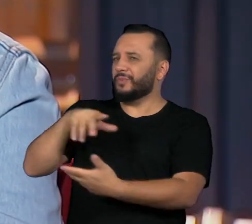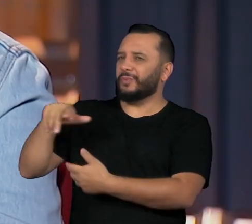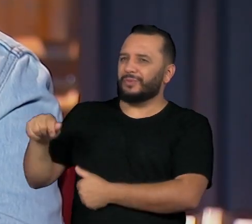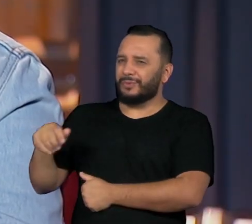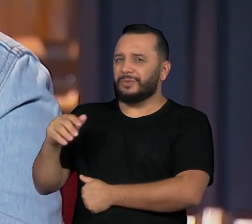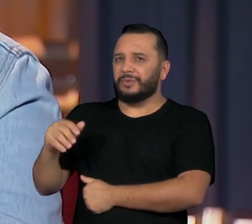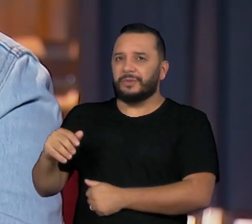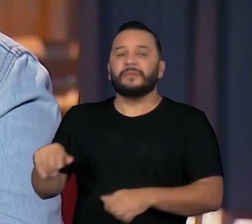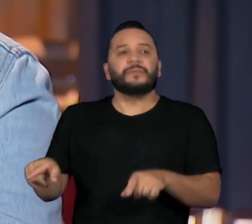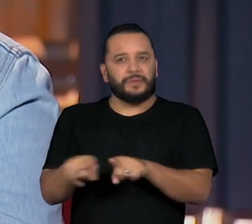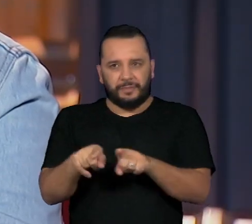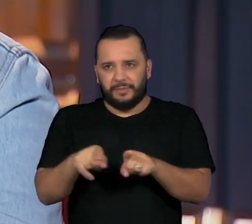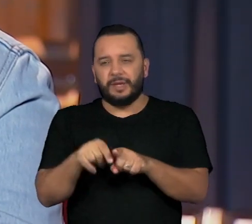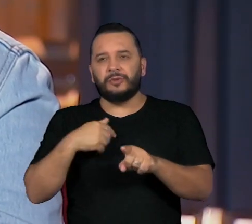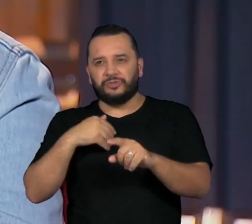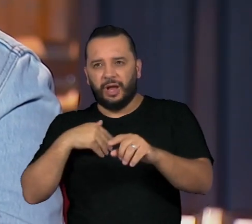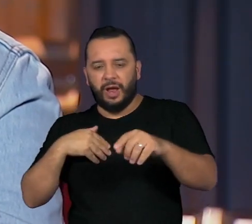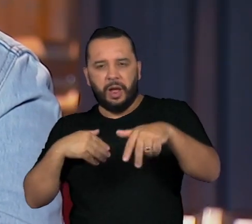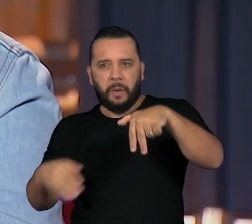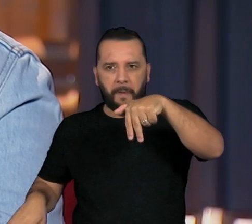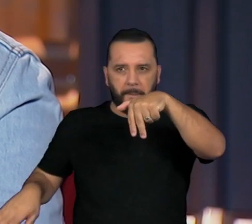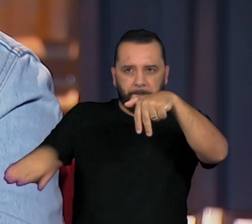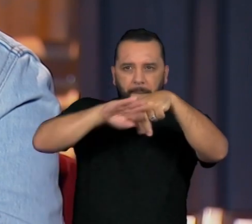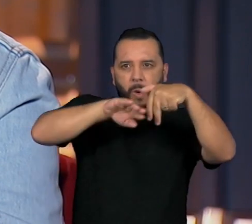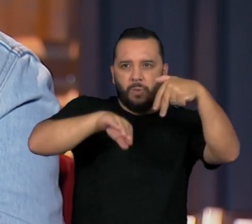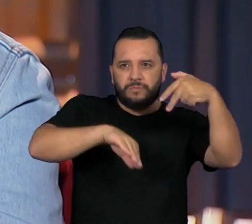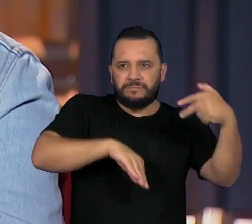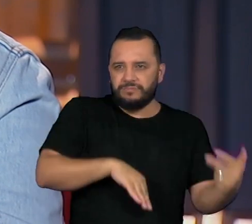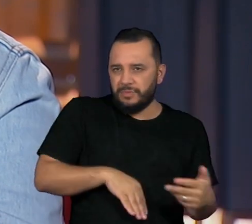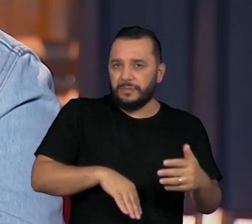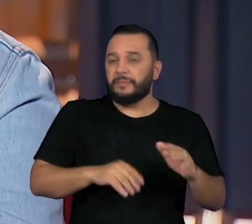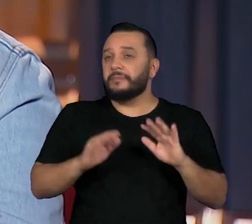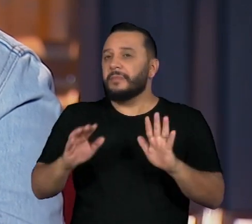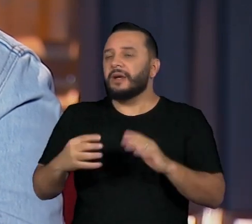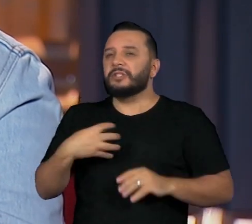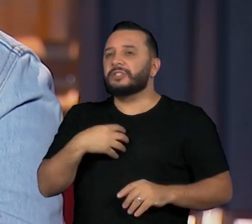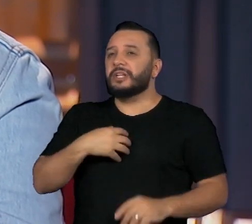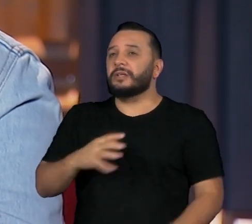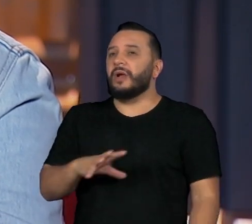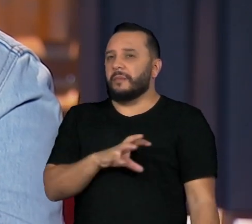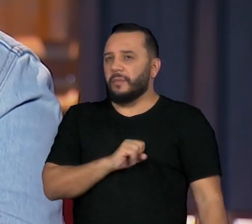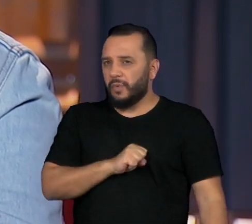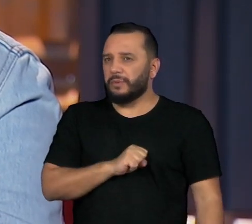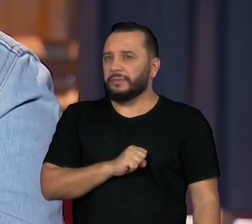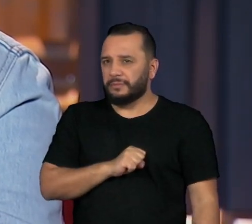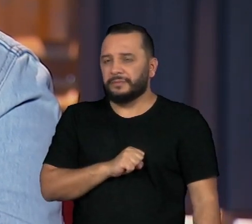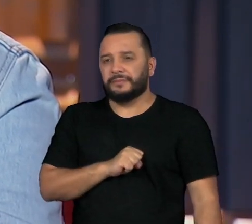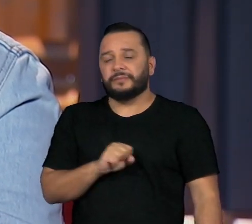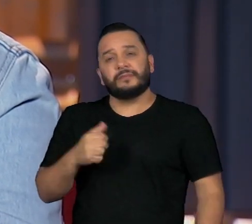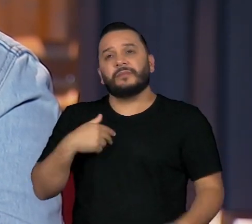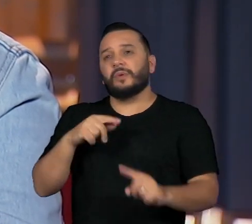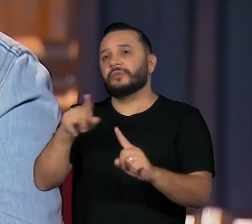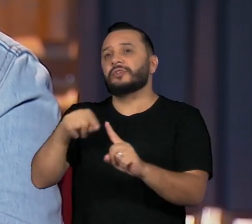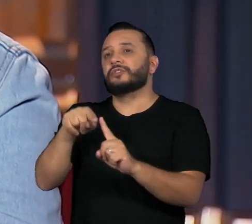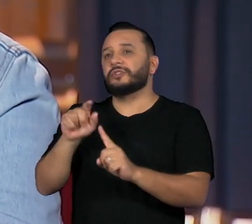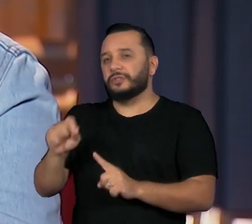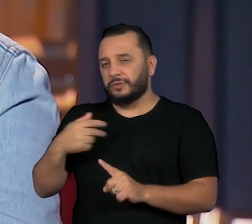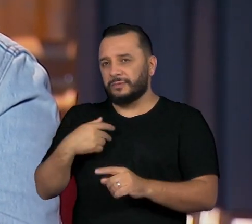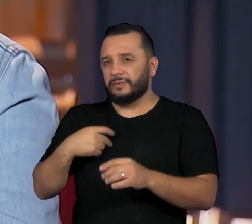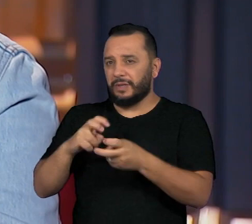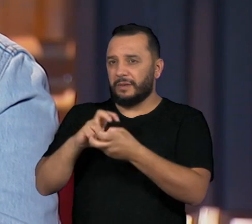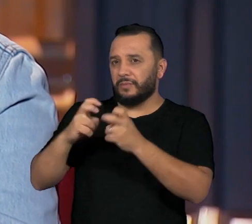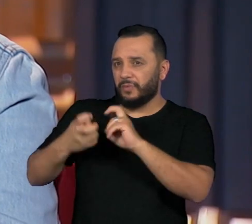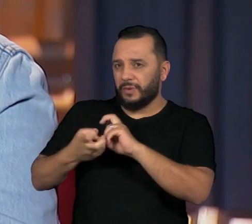Já derrubei também, faz parte também. Mas é importante fazer tudo com amor. O objetivo do jogo da capoeira é